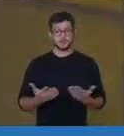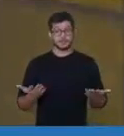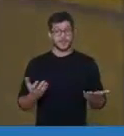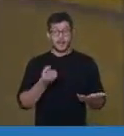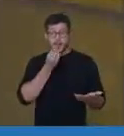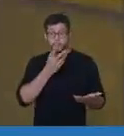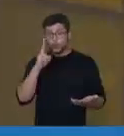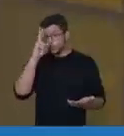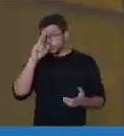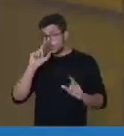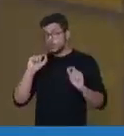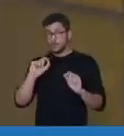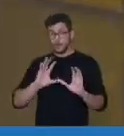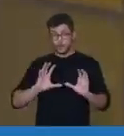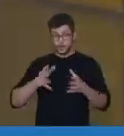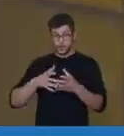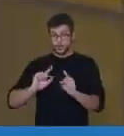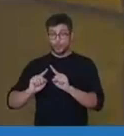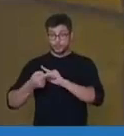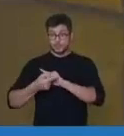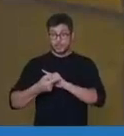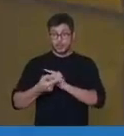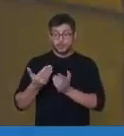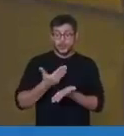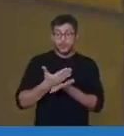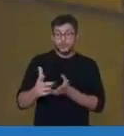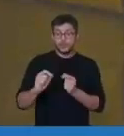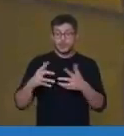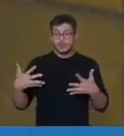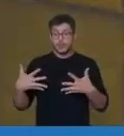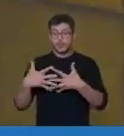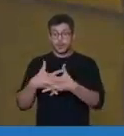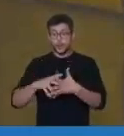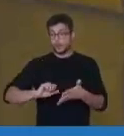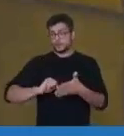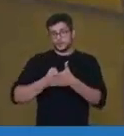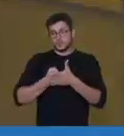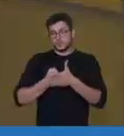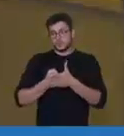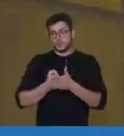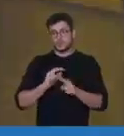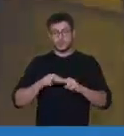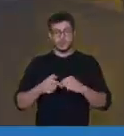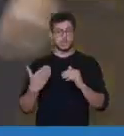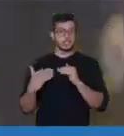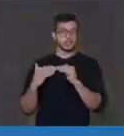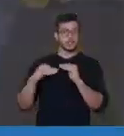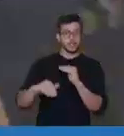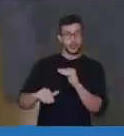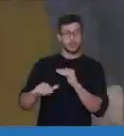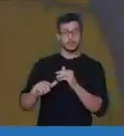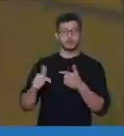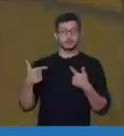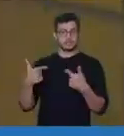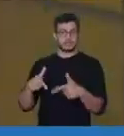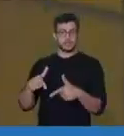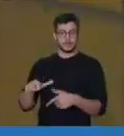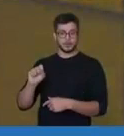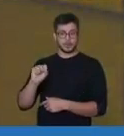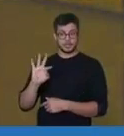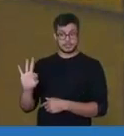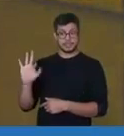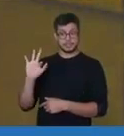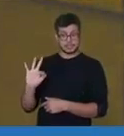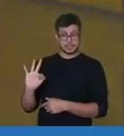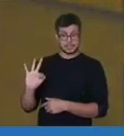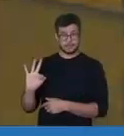obstrução. Eles têm desentendimentos, não concordâncias com o que o Supremo Tribunal está fazendo no sentido das regras em